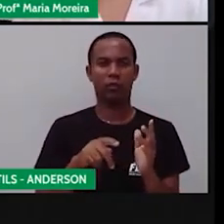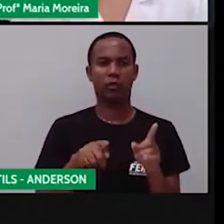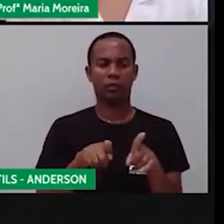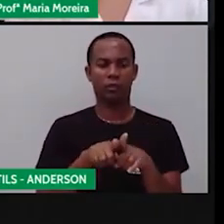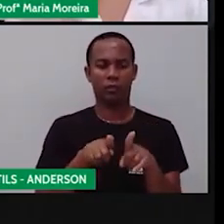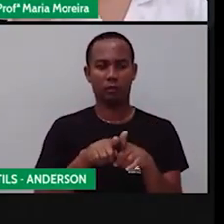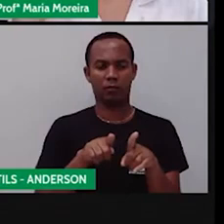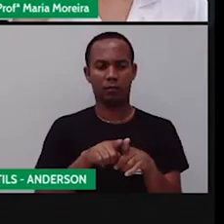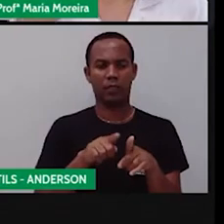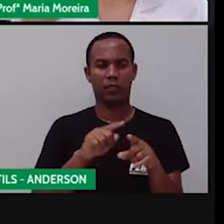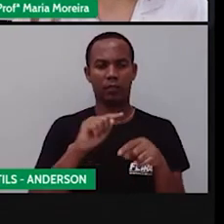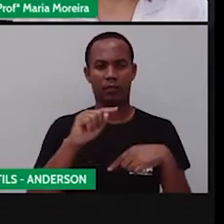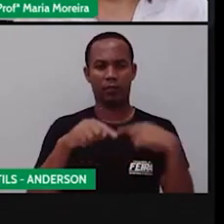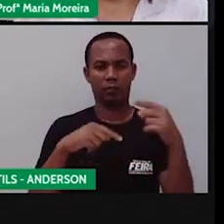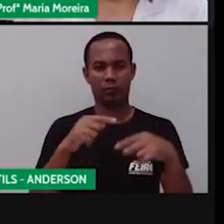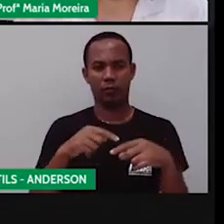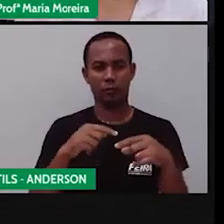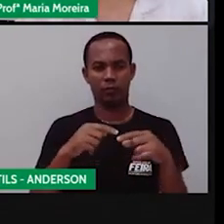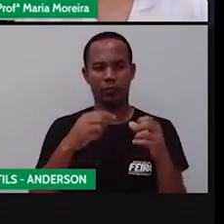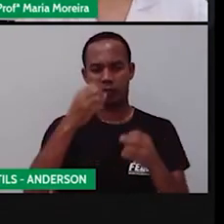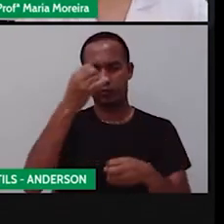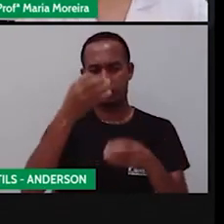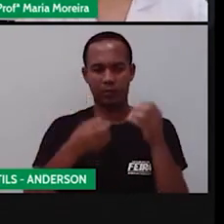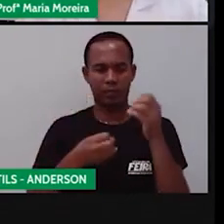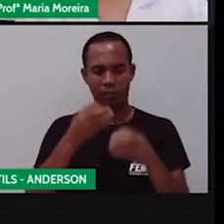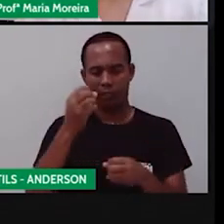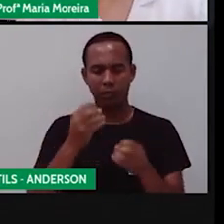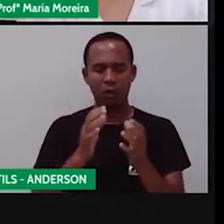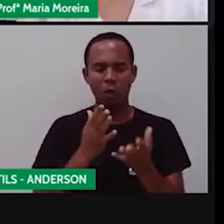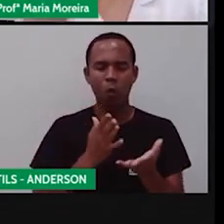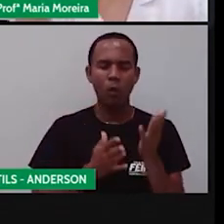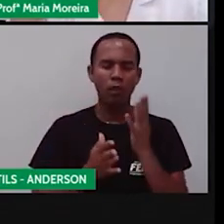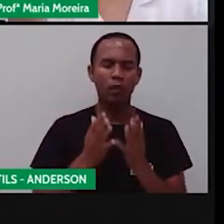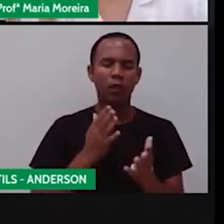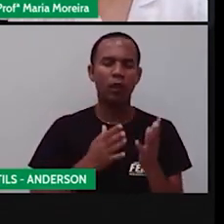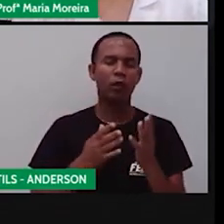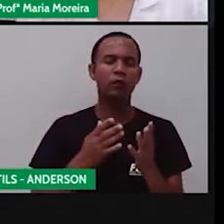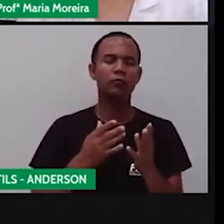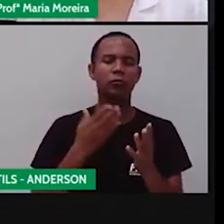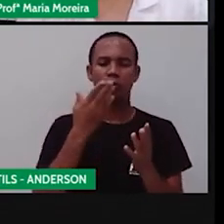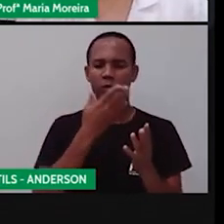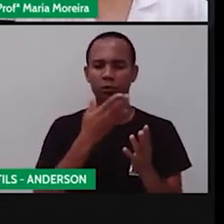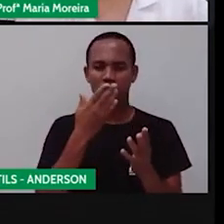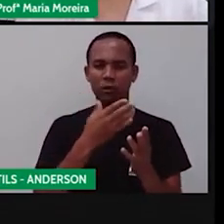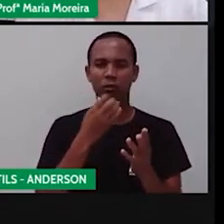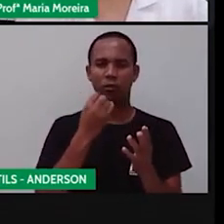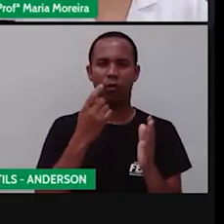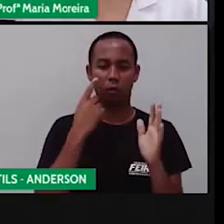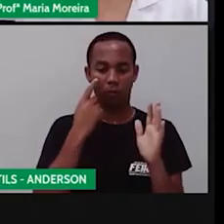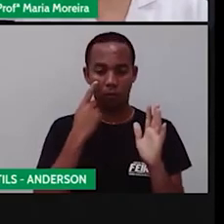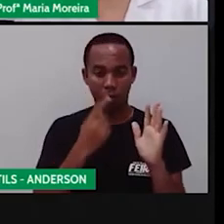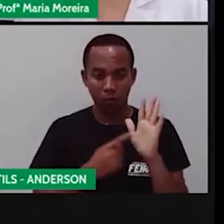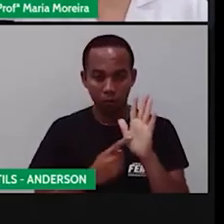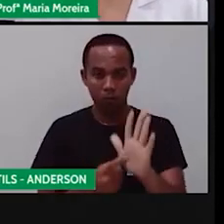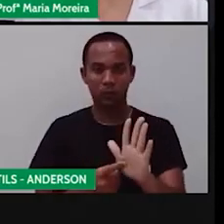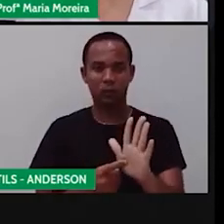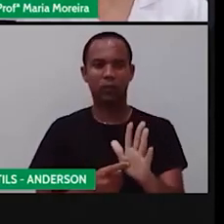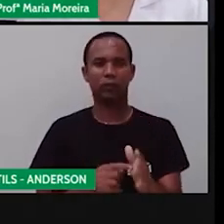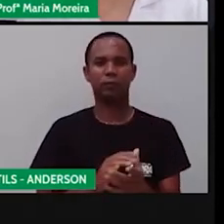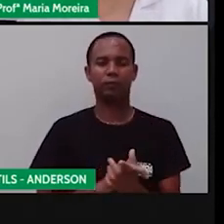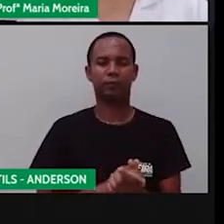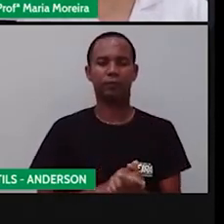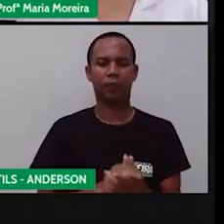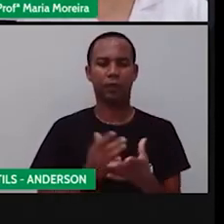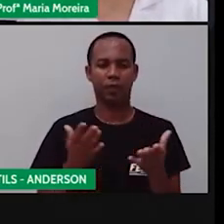escola vão detalhar isso com bem mais cuidado, tá? A Pró trouxe aqui, na verdade, para apresentar todos eles e sugerir